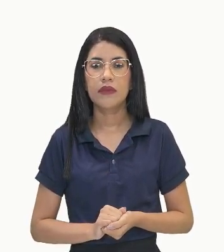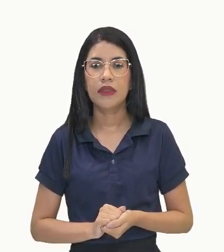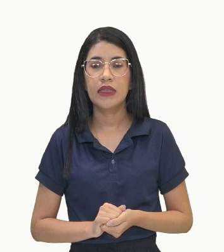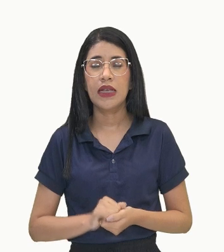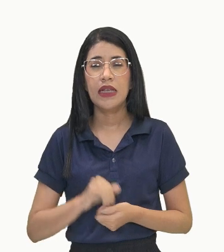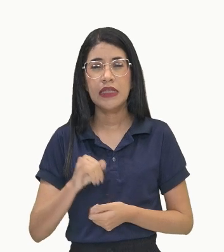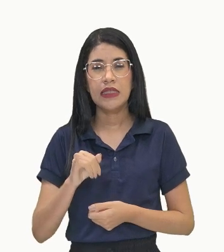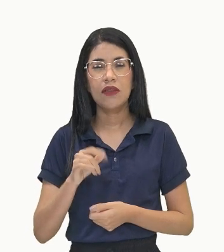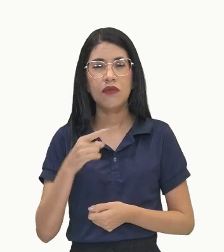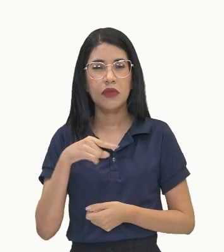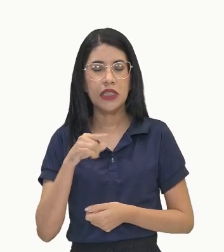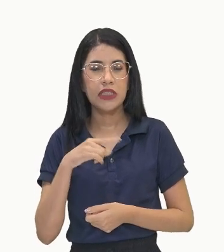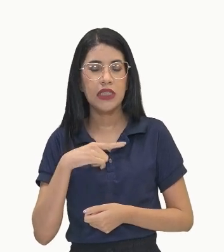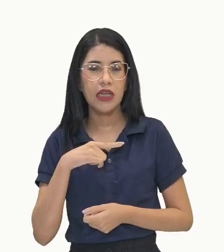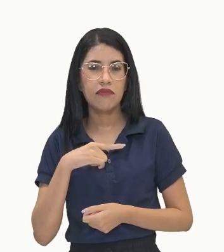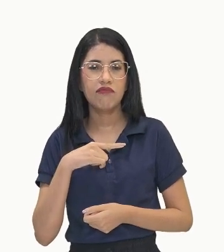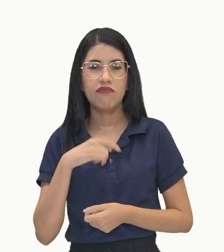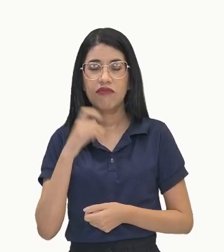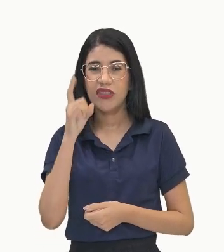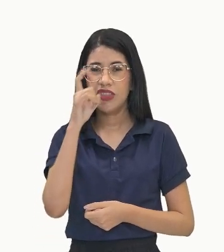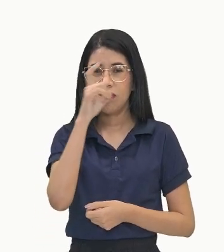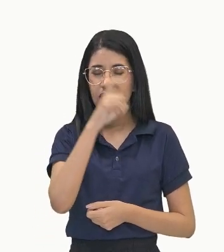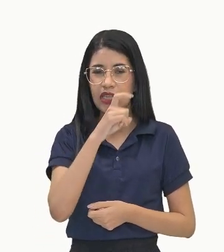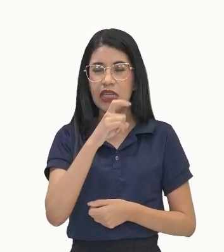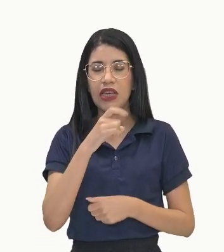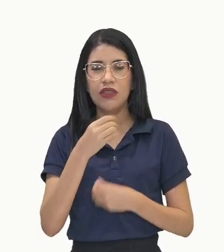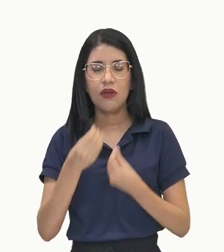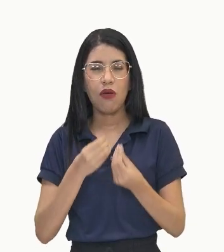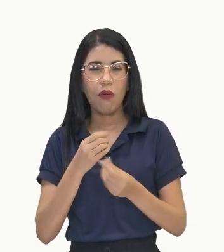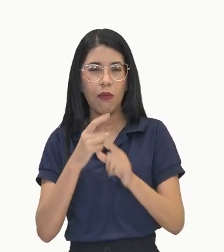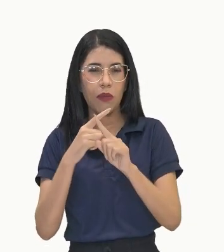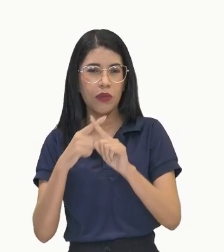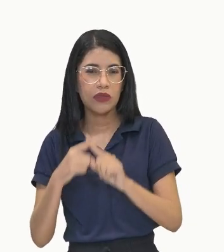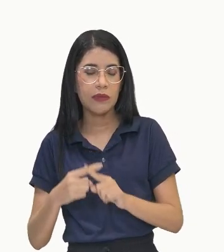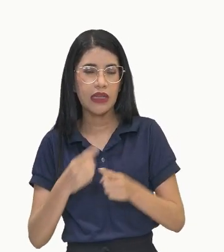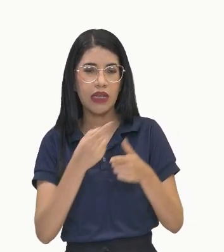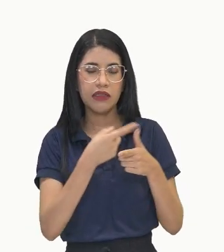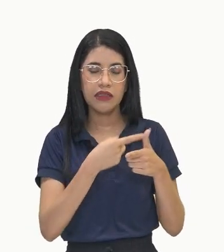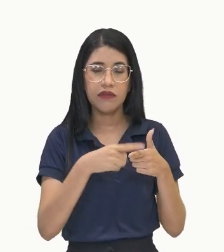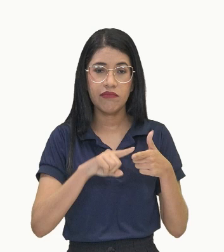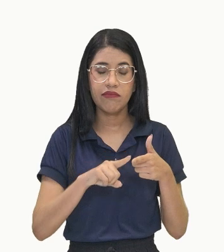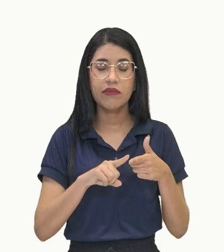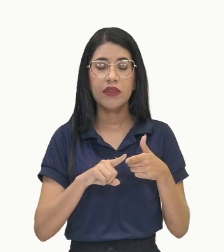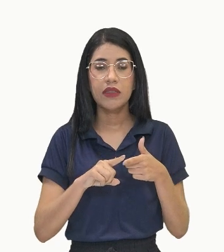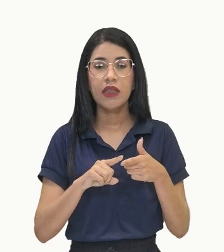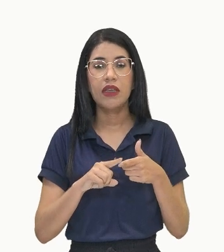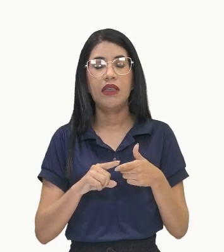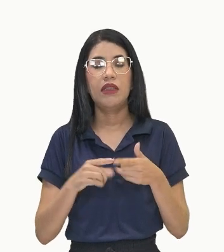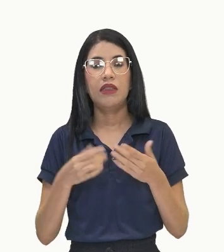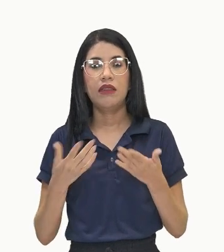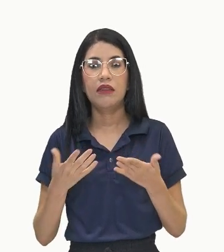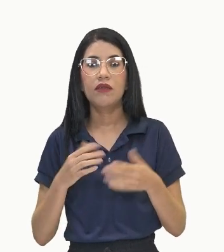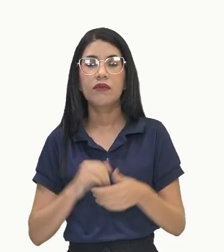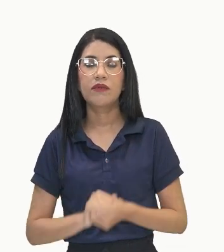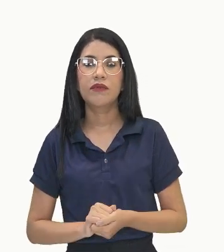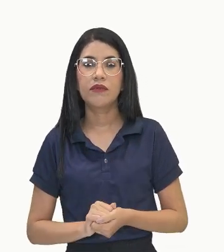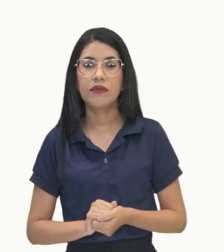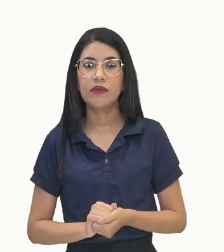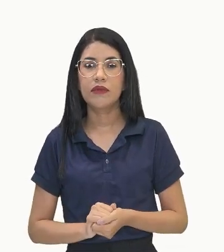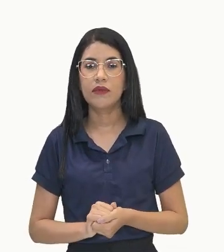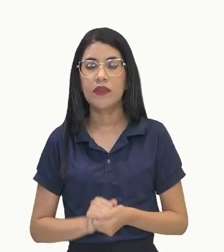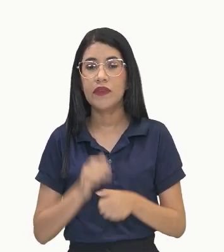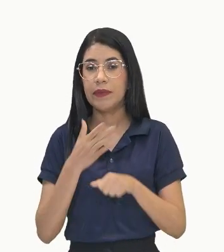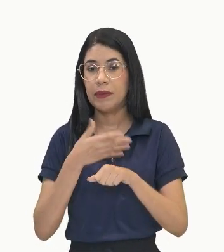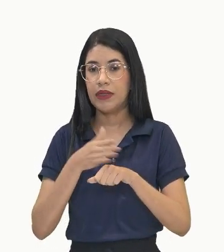esteja tendo dificuldades com a multiplicação, com a divisão, vamos aqui trabalhar um pouquinho. Nós